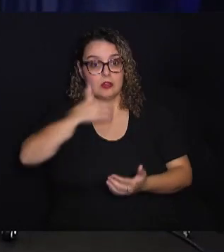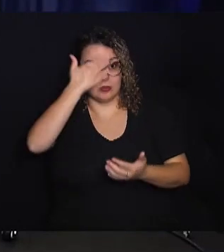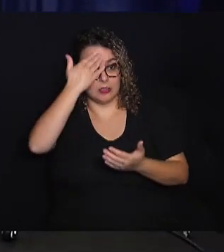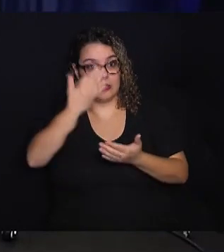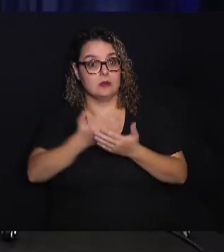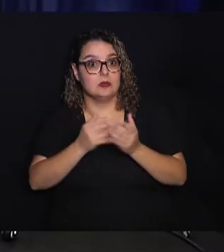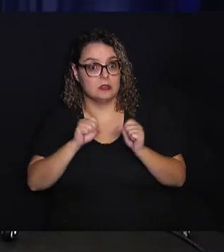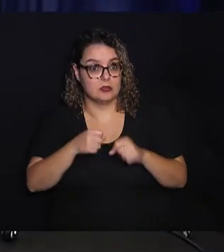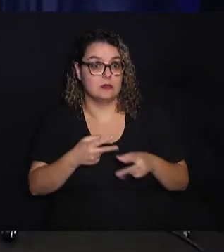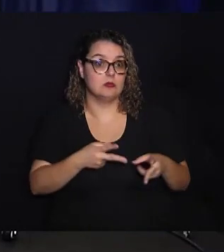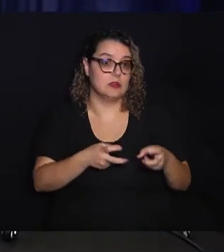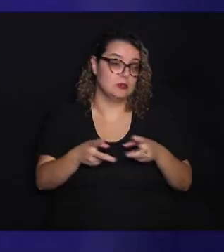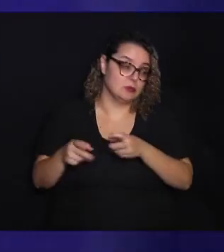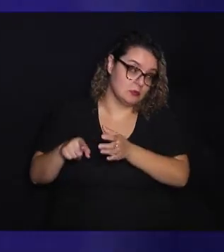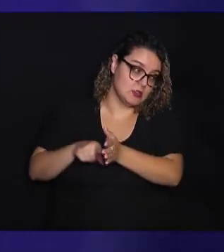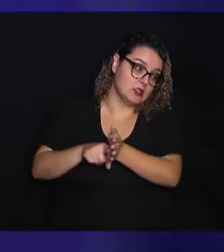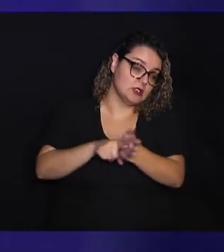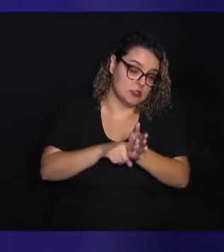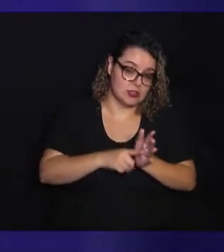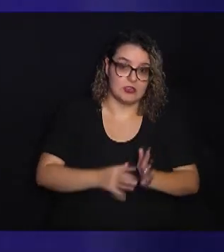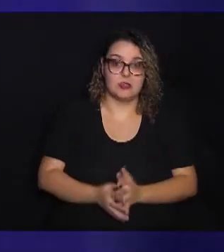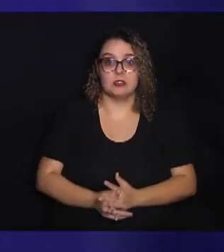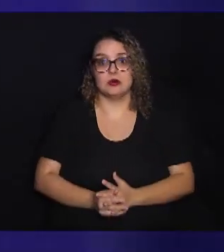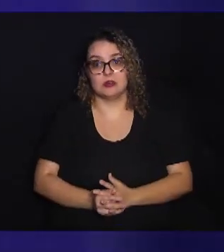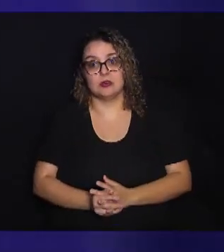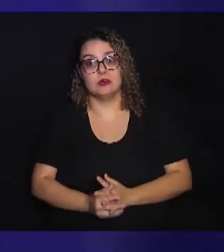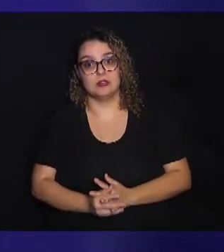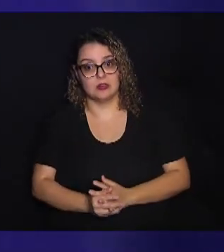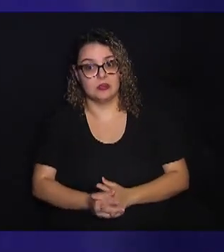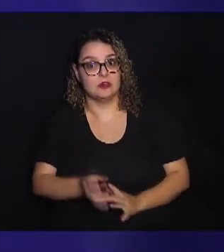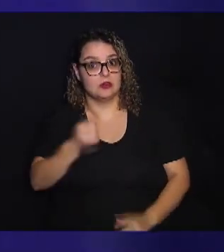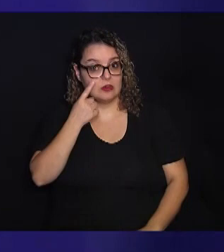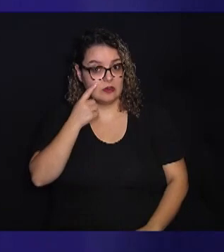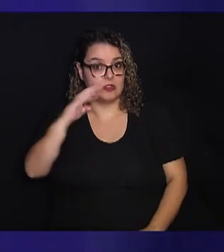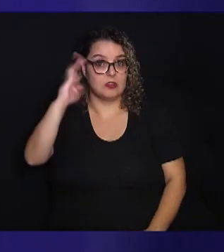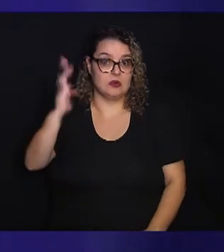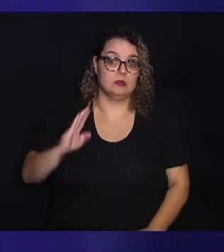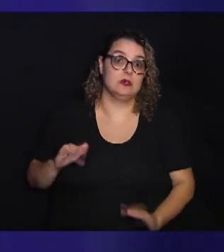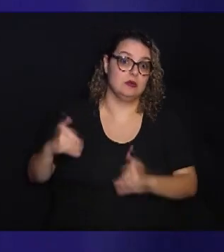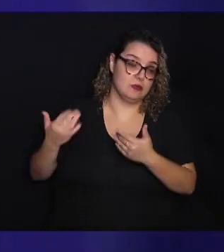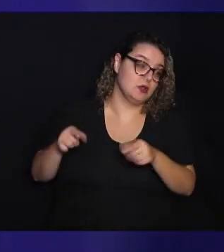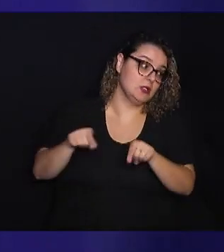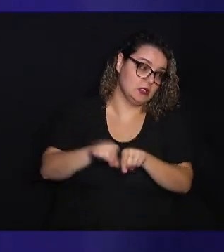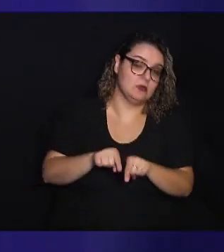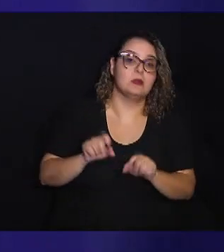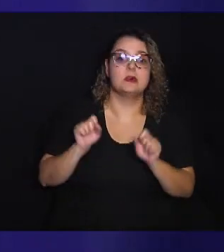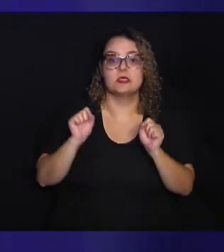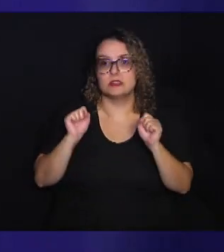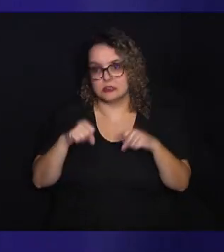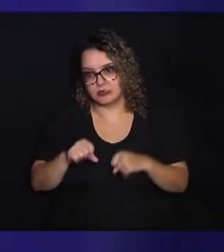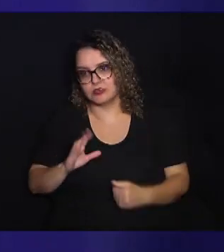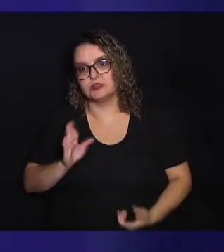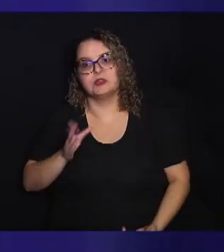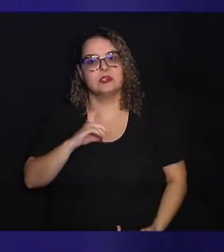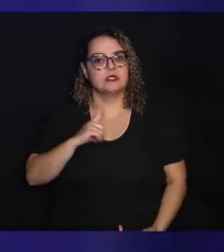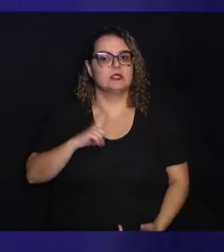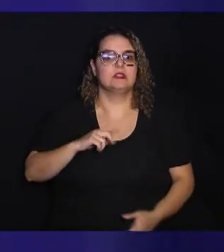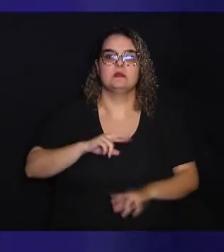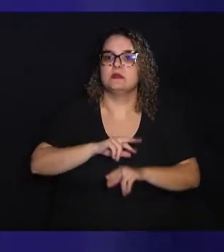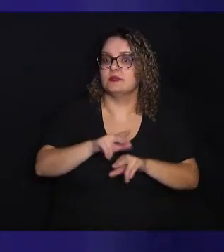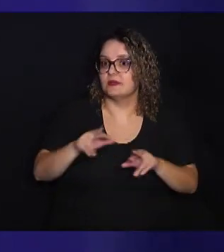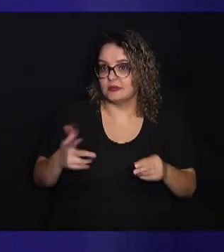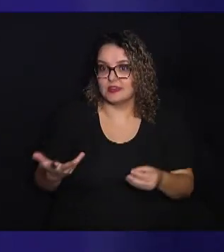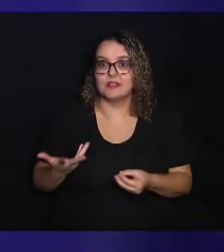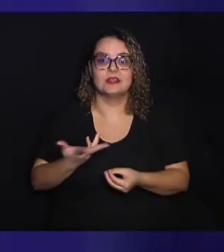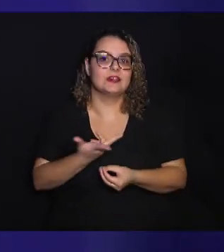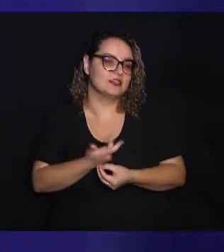que a gente pesquisa, pelo que a gente vê no Brasil e fora também, né? Sim, já temos muitos artistas